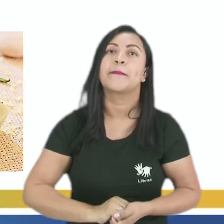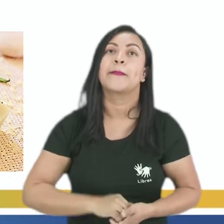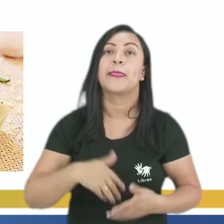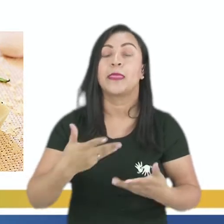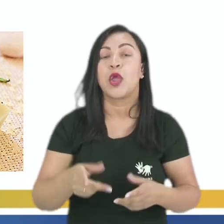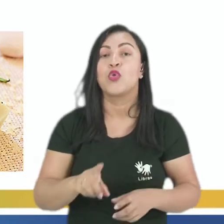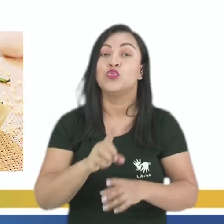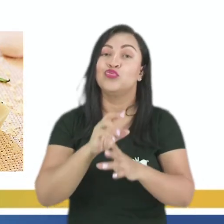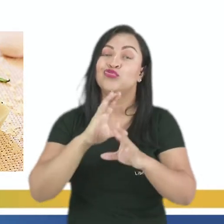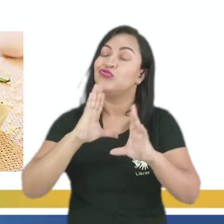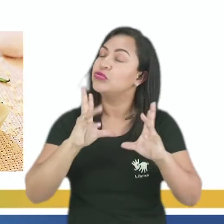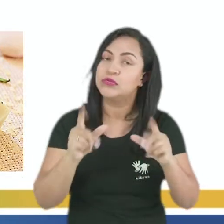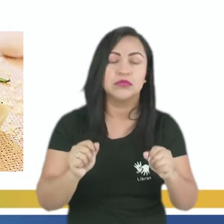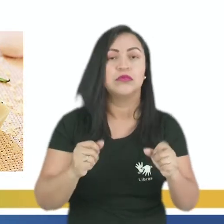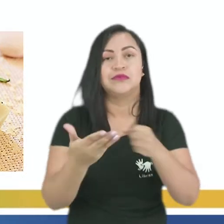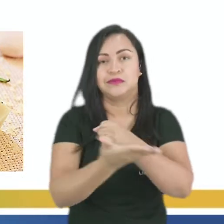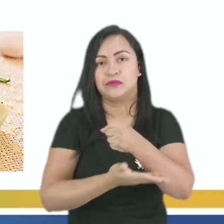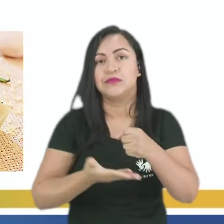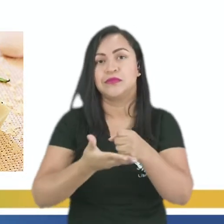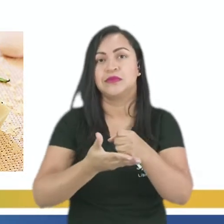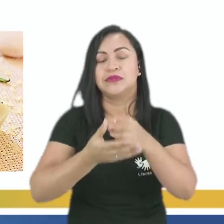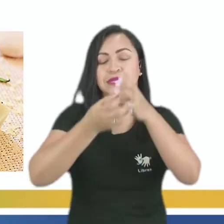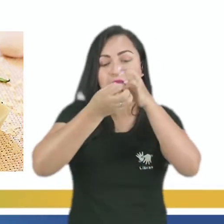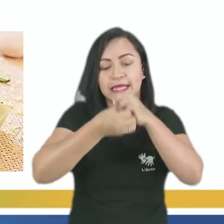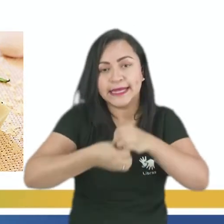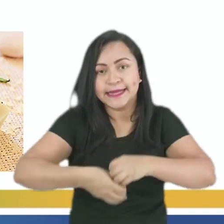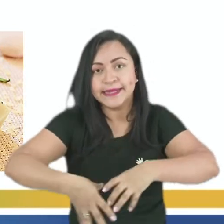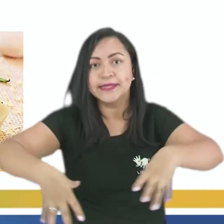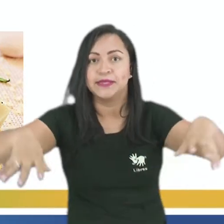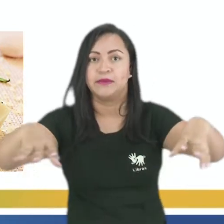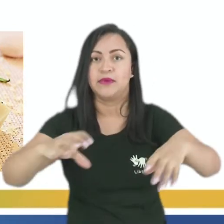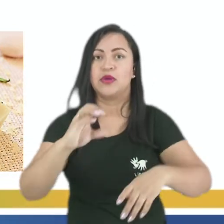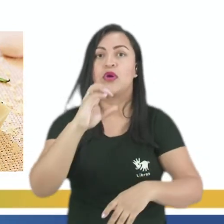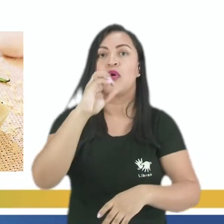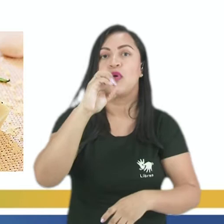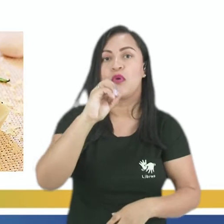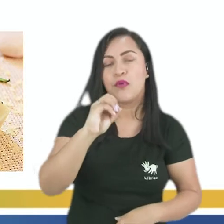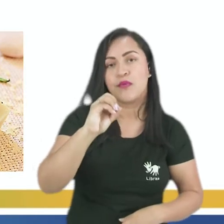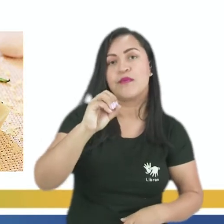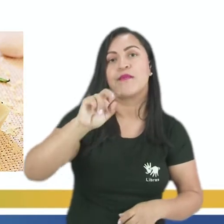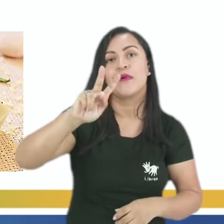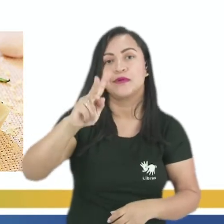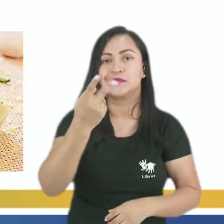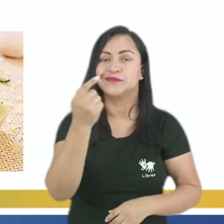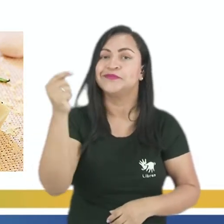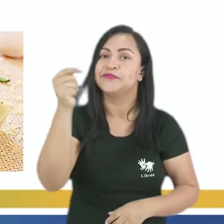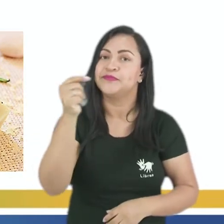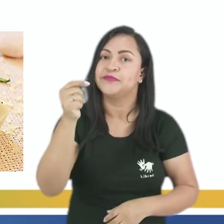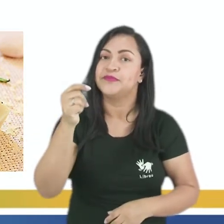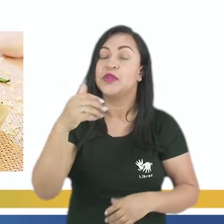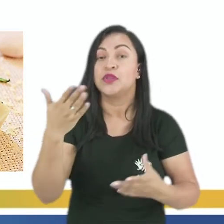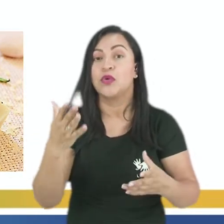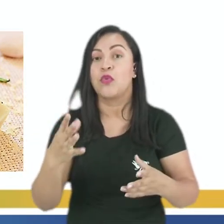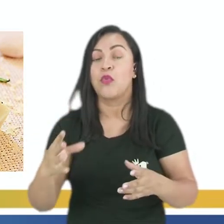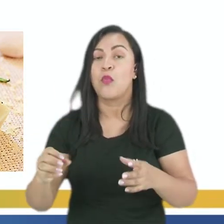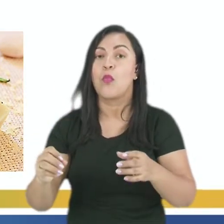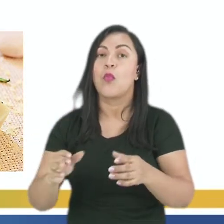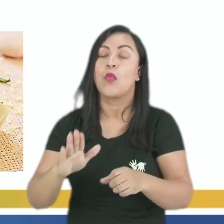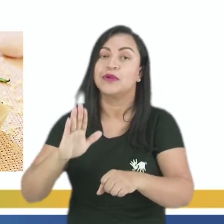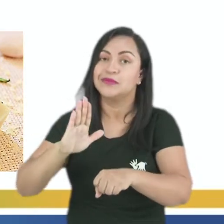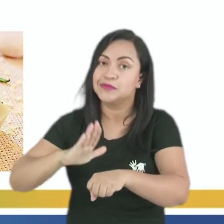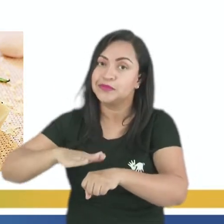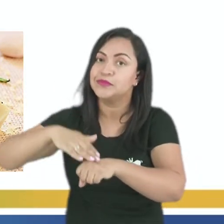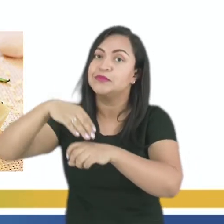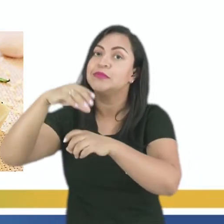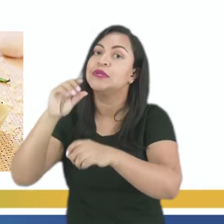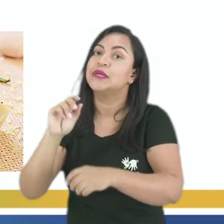hora da dissociação, elas vão liberar um ânion OH-. Quanto maior a concentração de